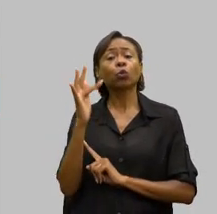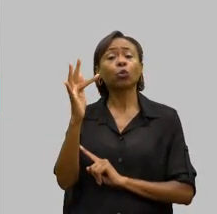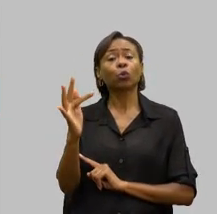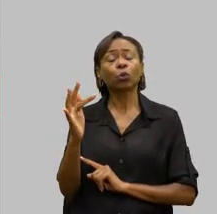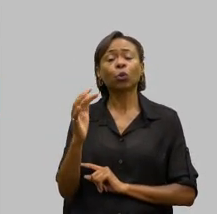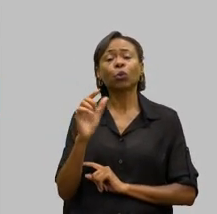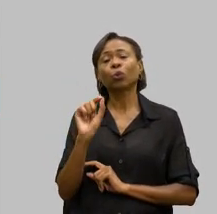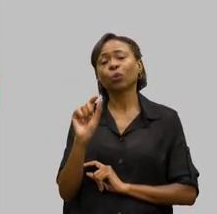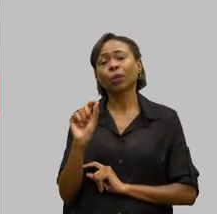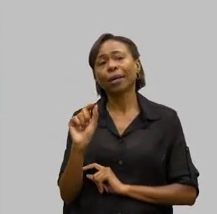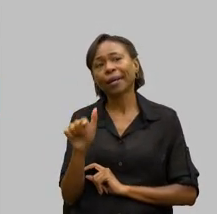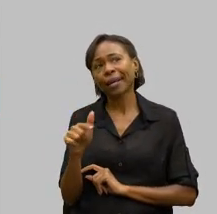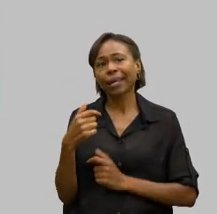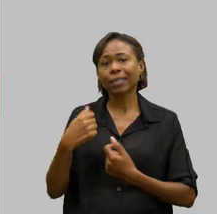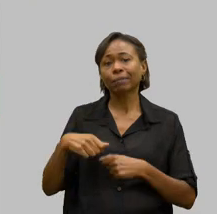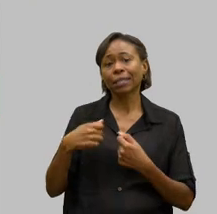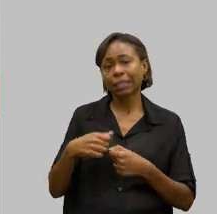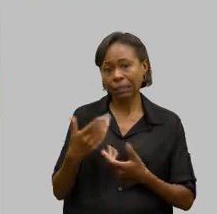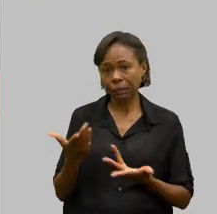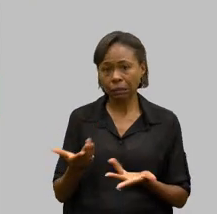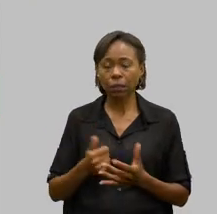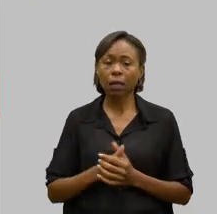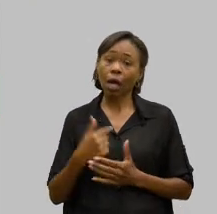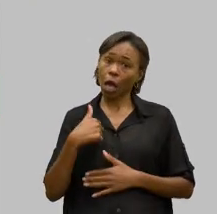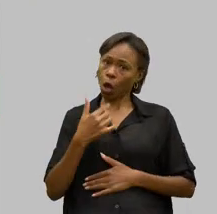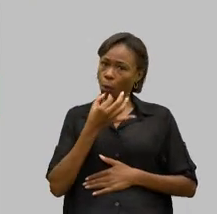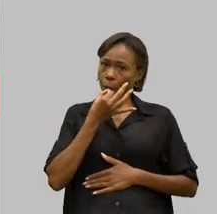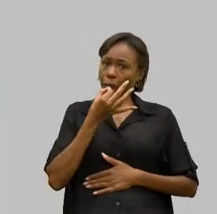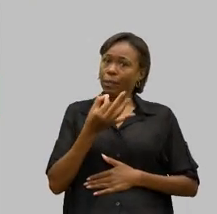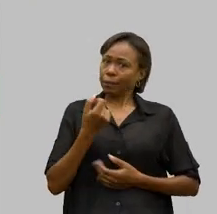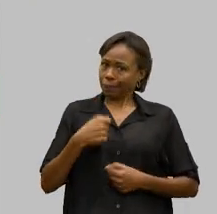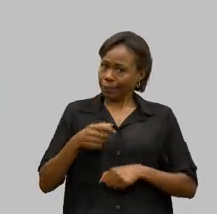ter essa... Na minha opinião, tem esse cuidado.